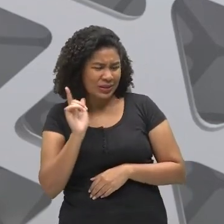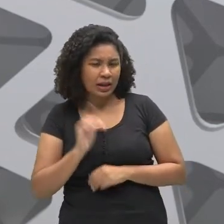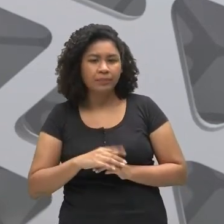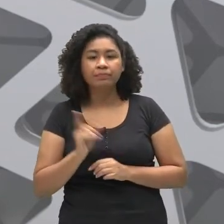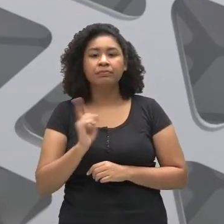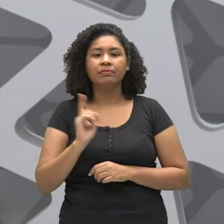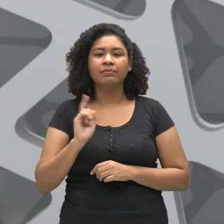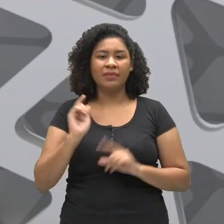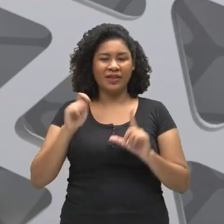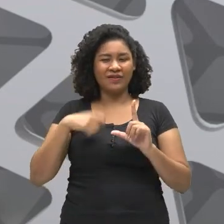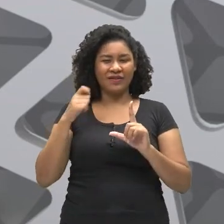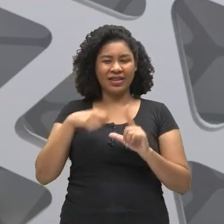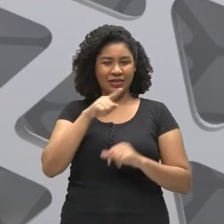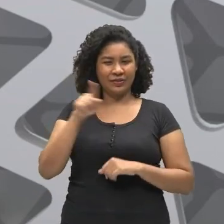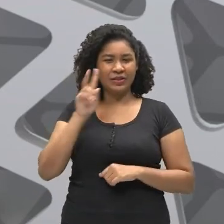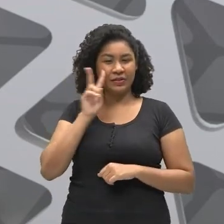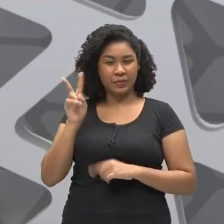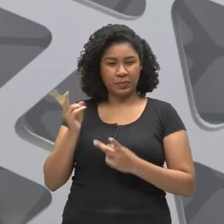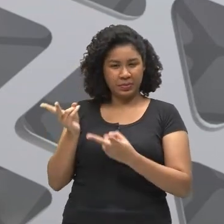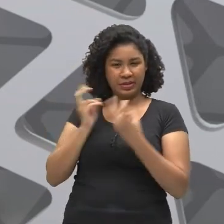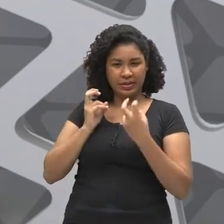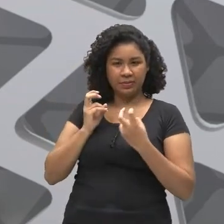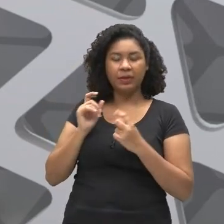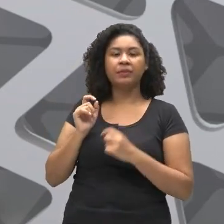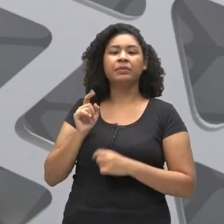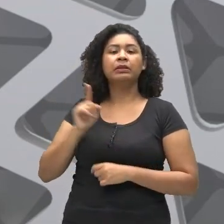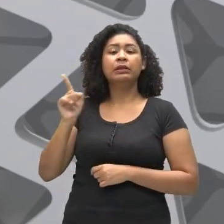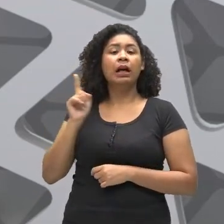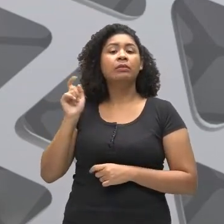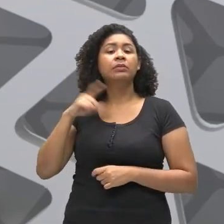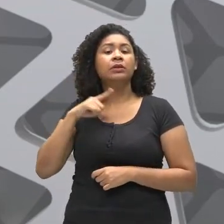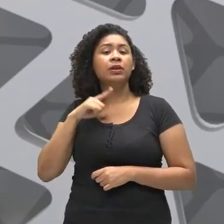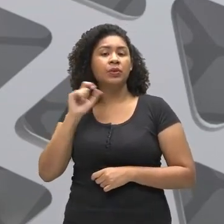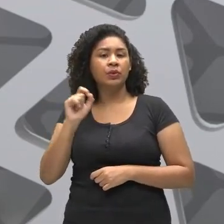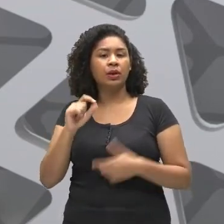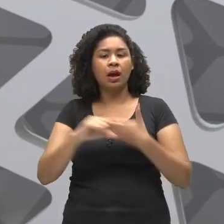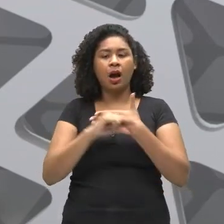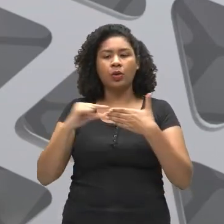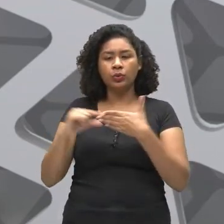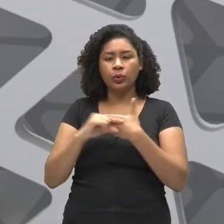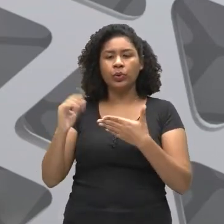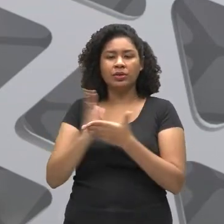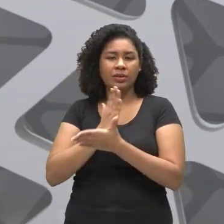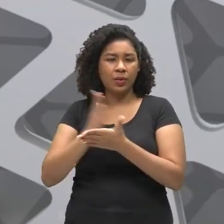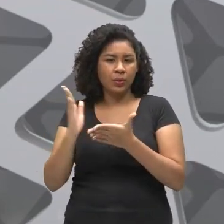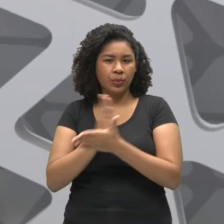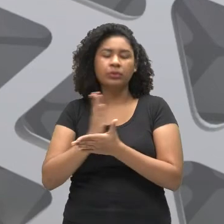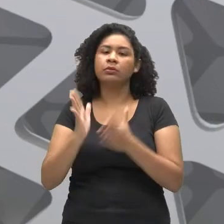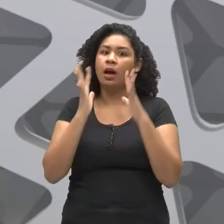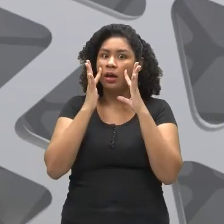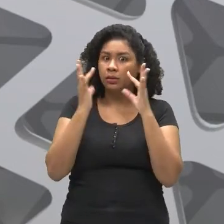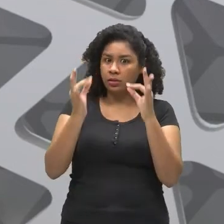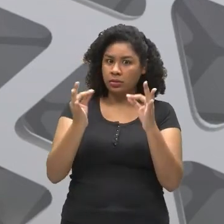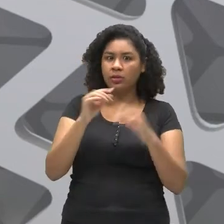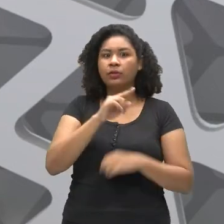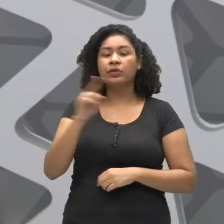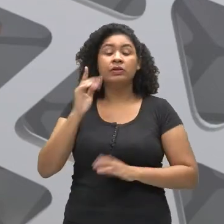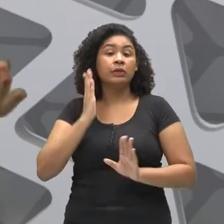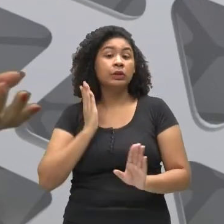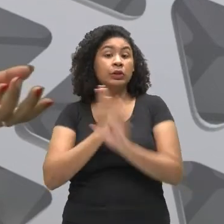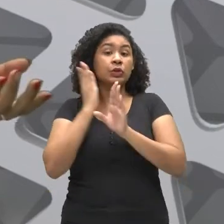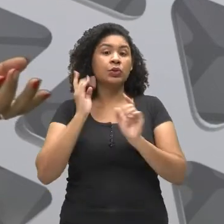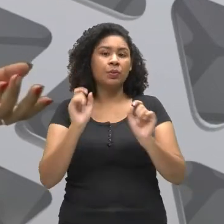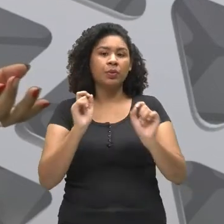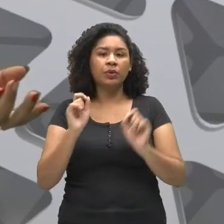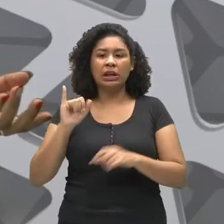bem bacana para vocês observarem, e lá vocês vão observar alguns autores, e fiquem atentos porque também vocês vão descobrir quando é